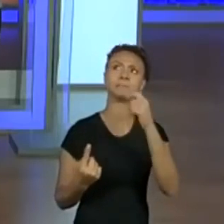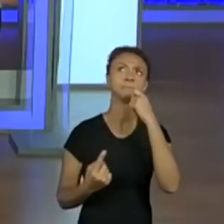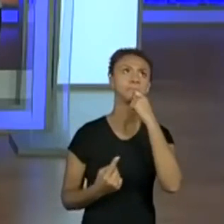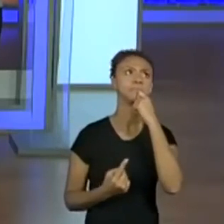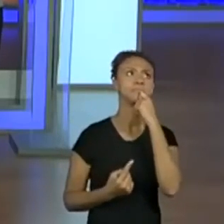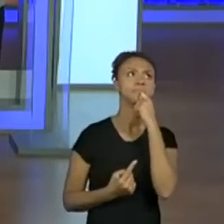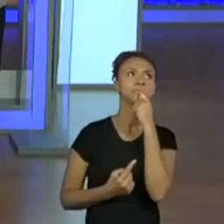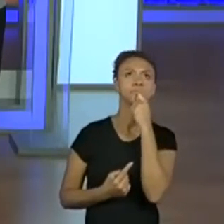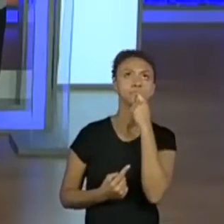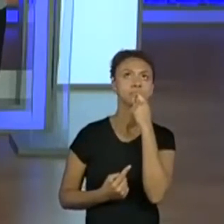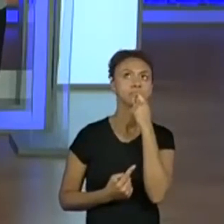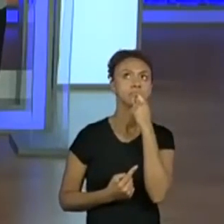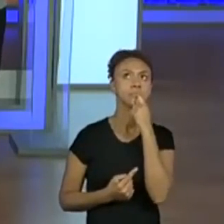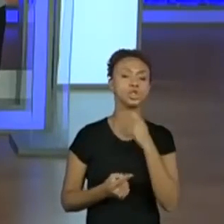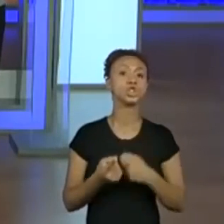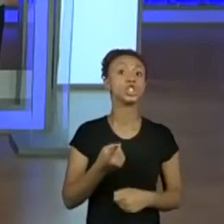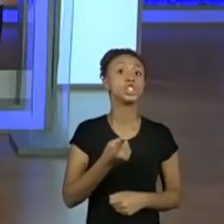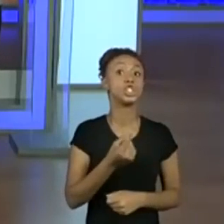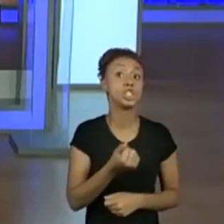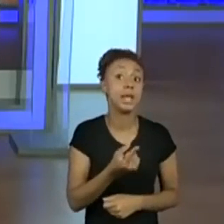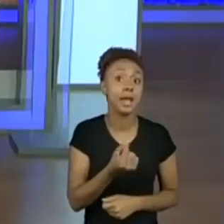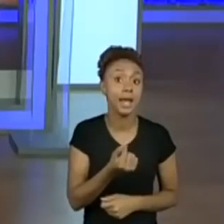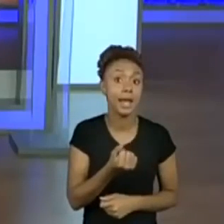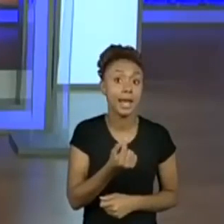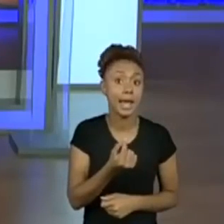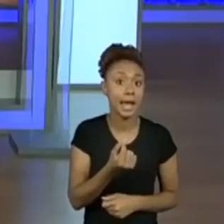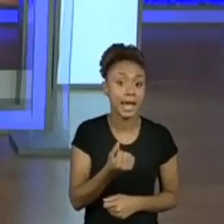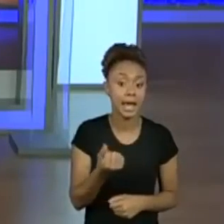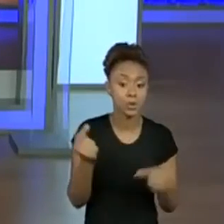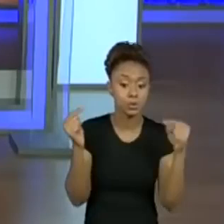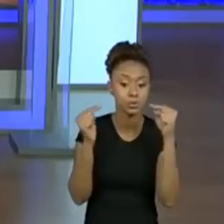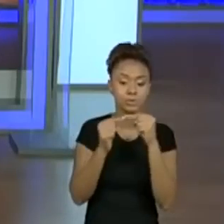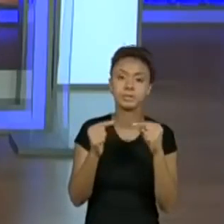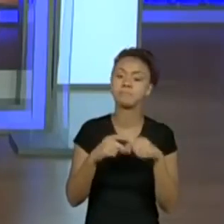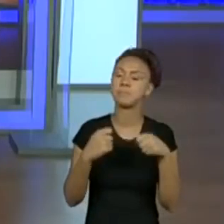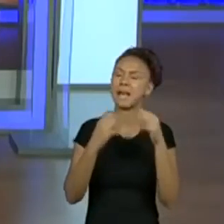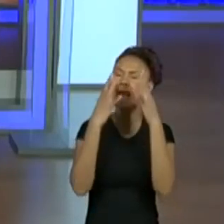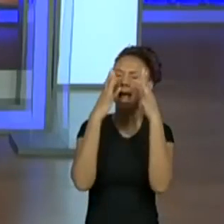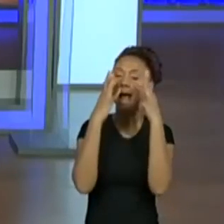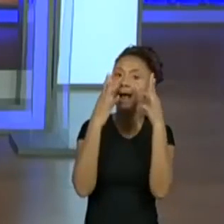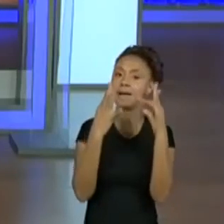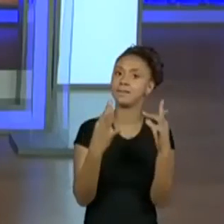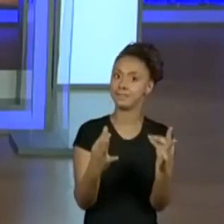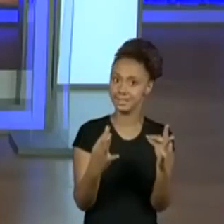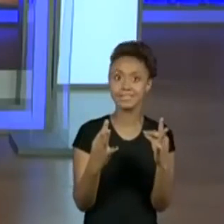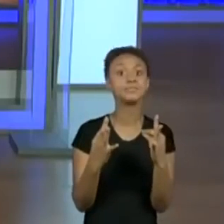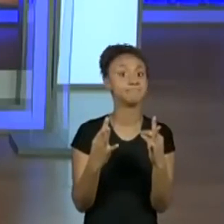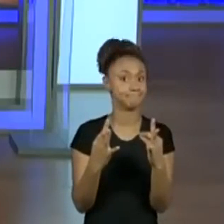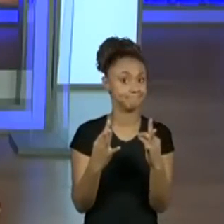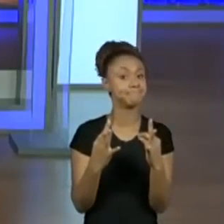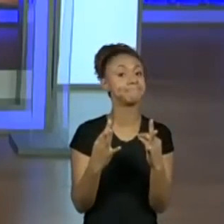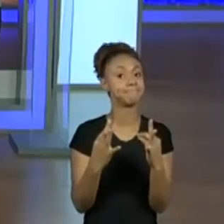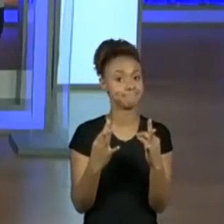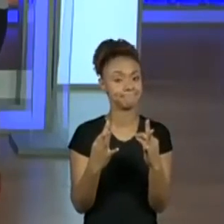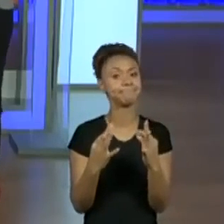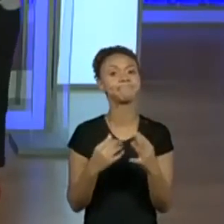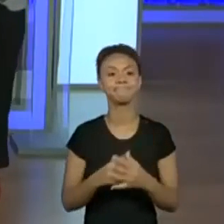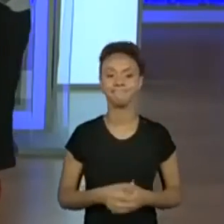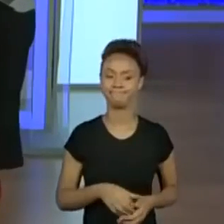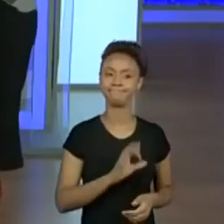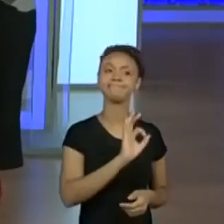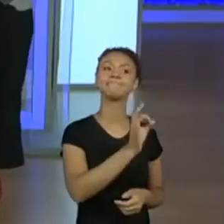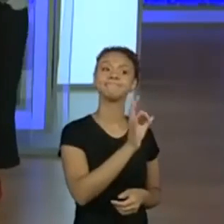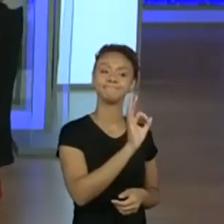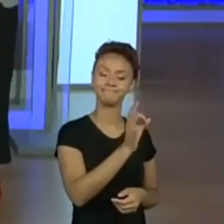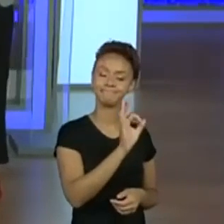atenção quando falamos de sistema monetário e equivalências, temos que prestar atenção no valor. Exatamente, pessoal. O